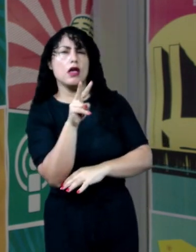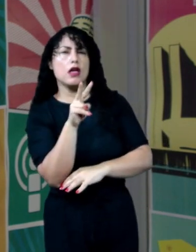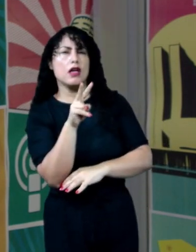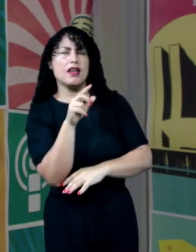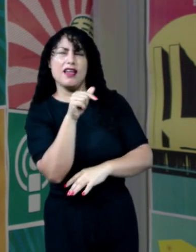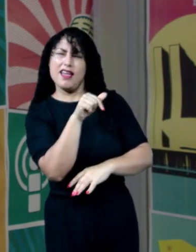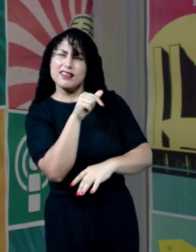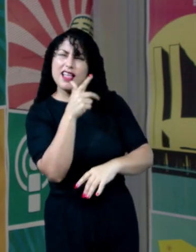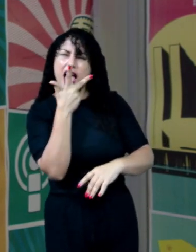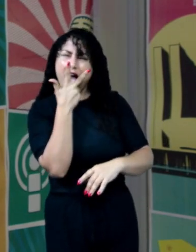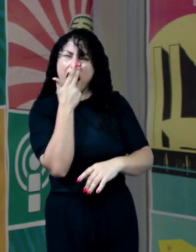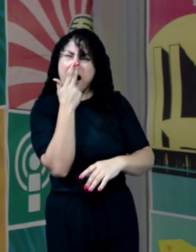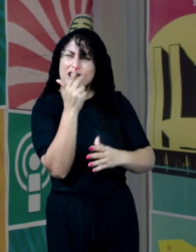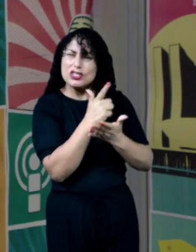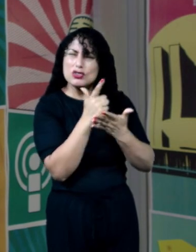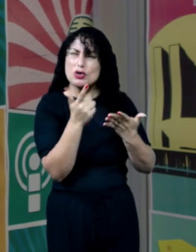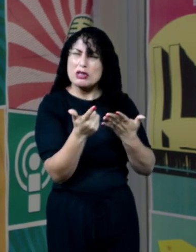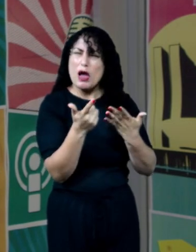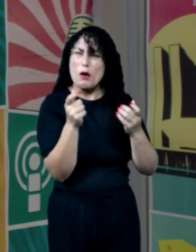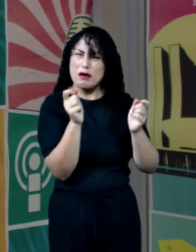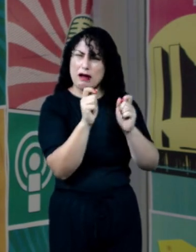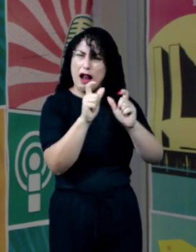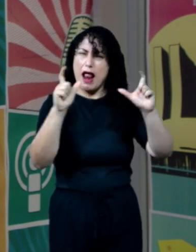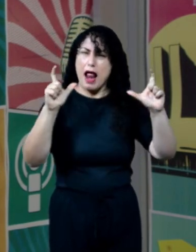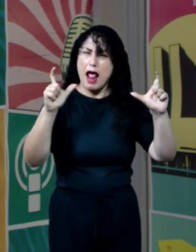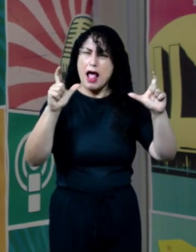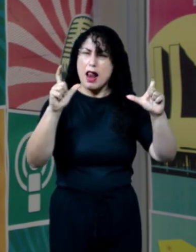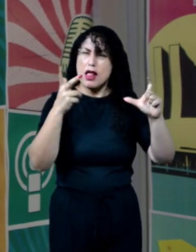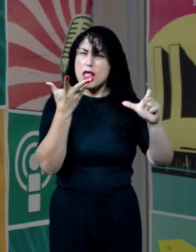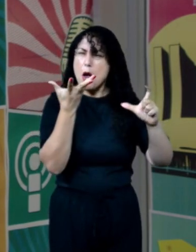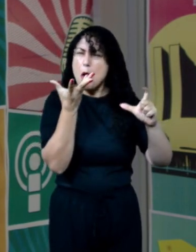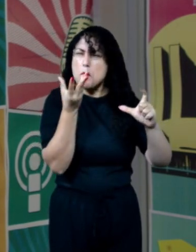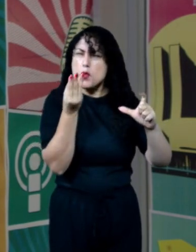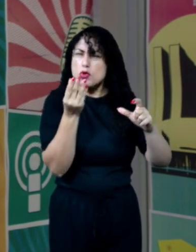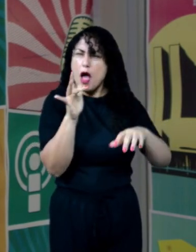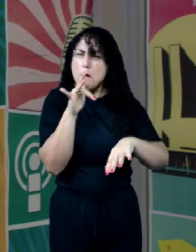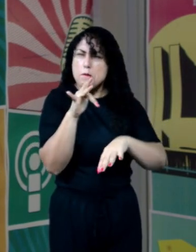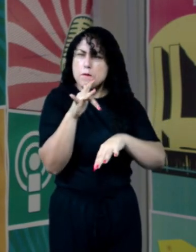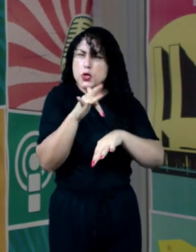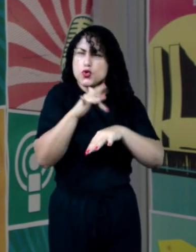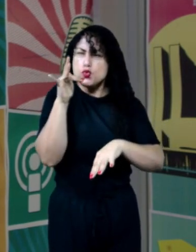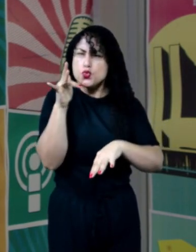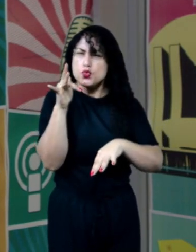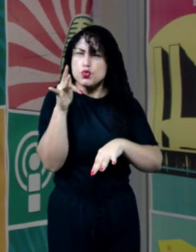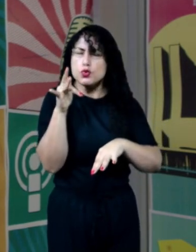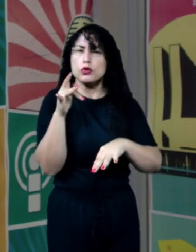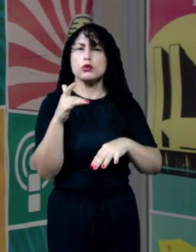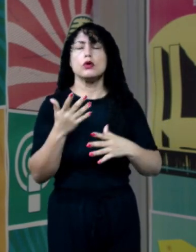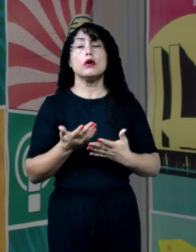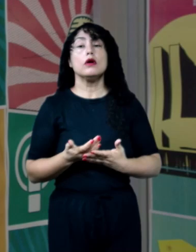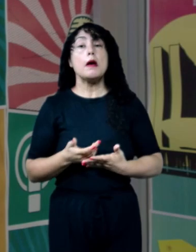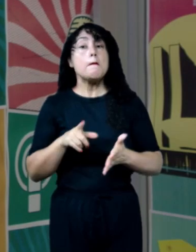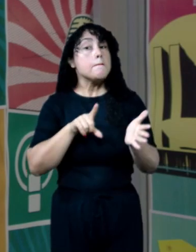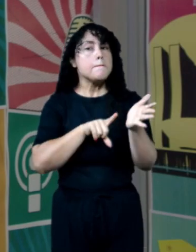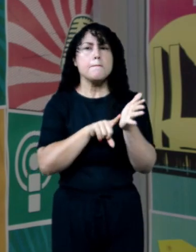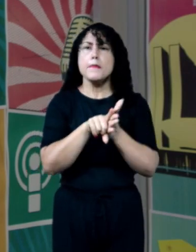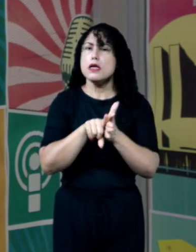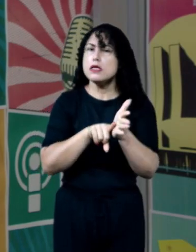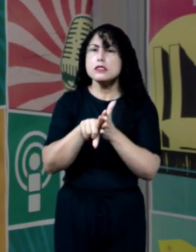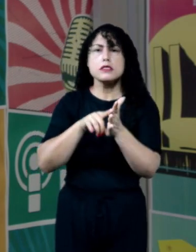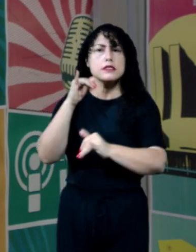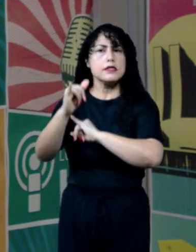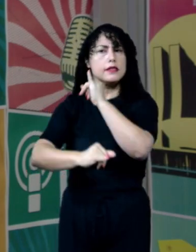matéria será que é verdade mesmo? Não é muito escandaloso não é muito absurdo. Você bota um pé atrás para tudo. Pesquisa,